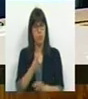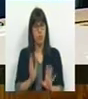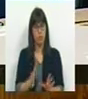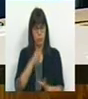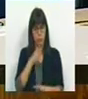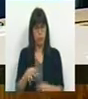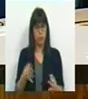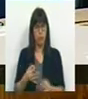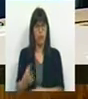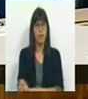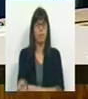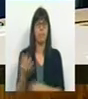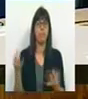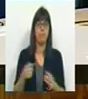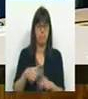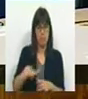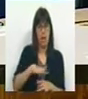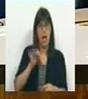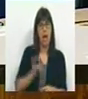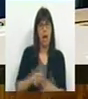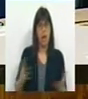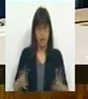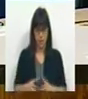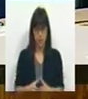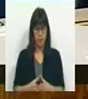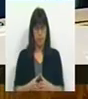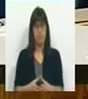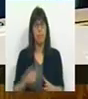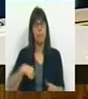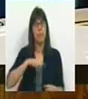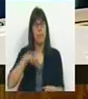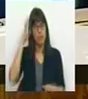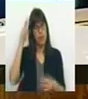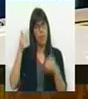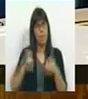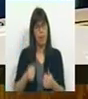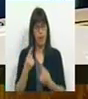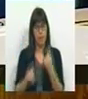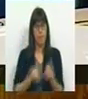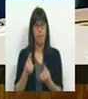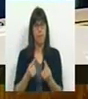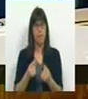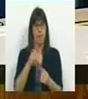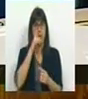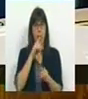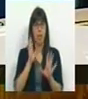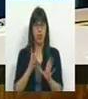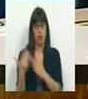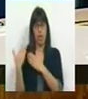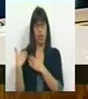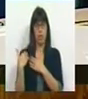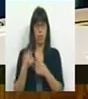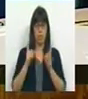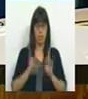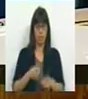referida. Embora neste domínio, sabemos bem, aqueles que já foram responsáveis